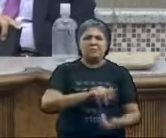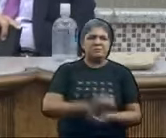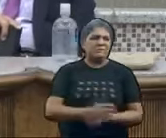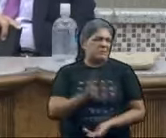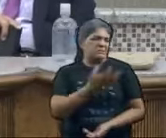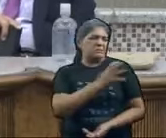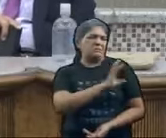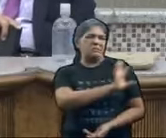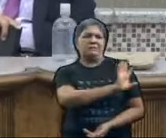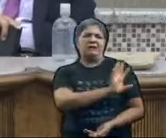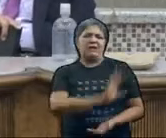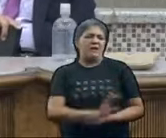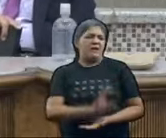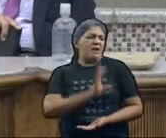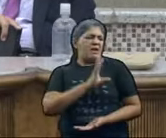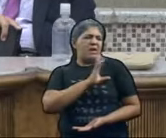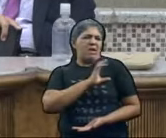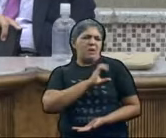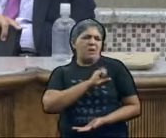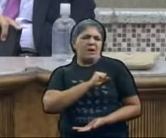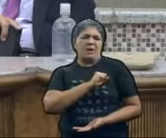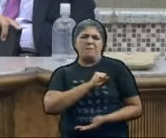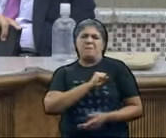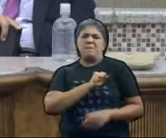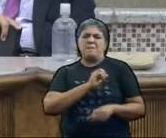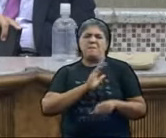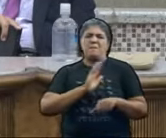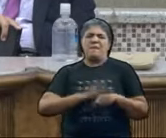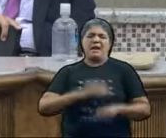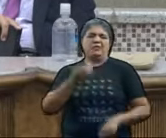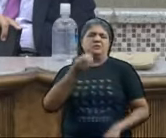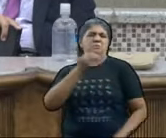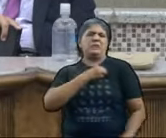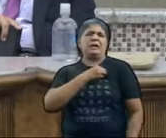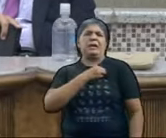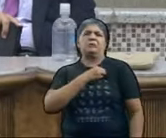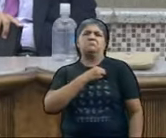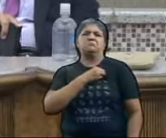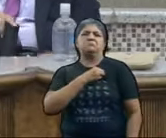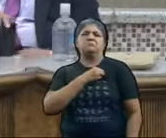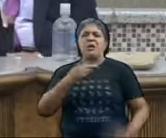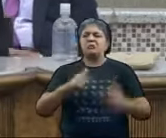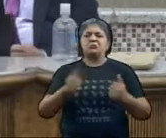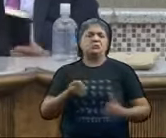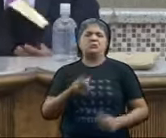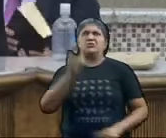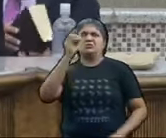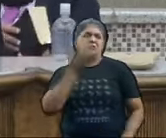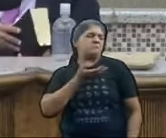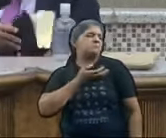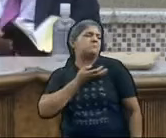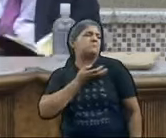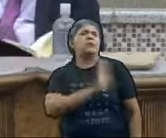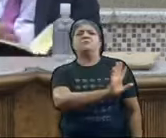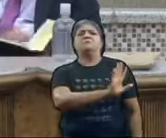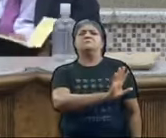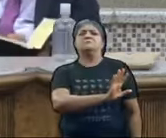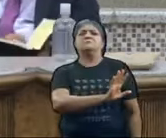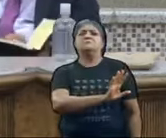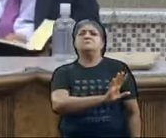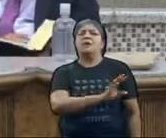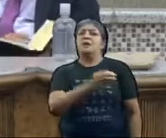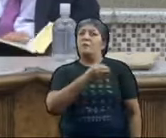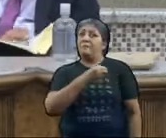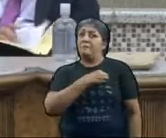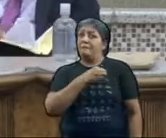e amaram mais a imoralidade do que as coisas de Deus. E esse tipo de